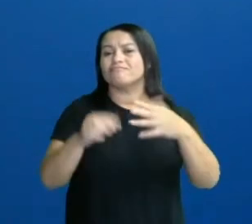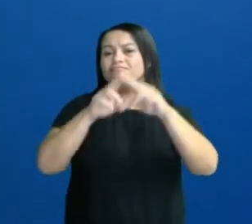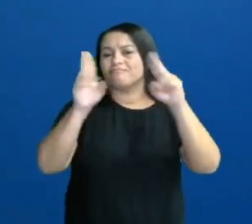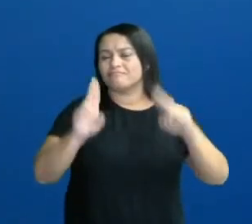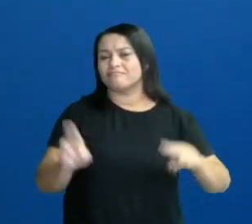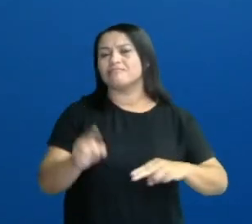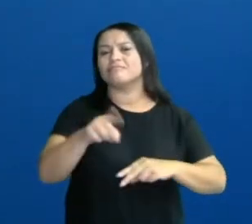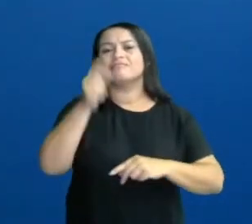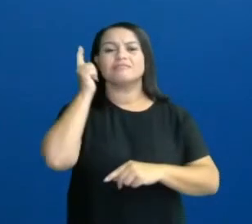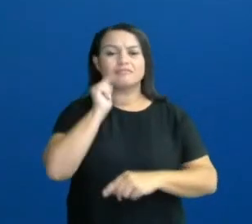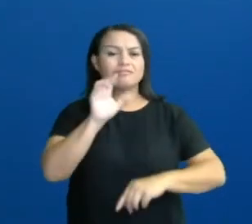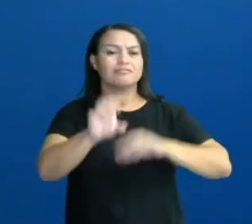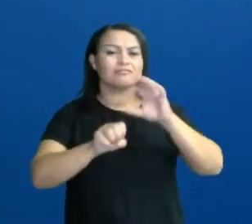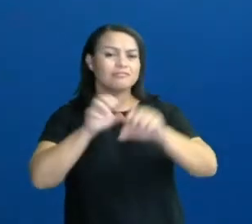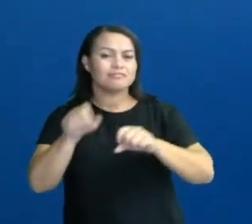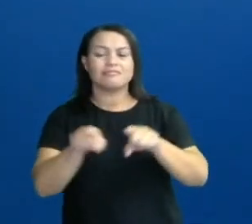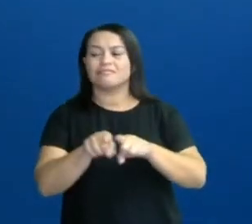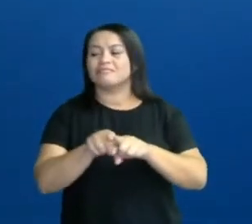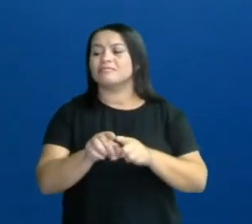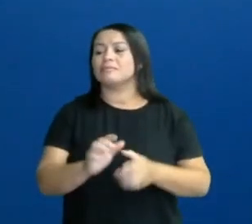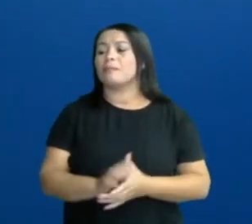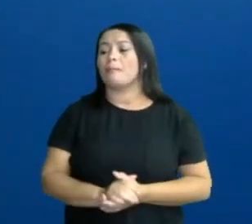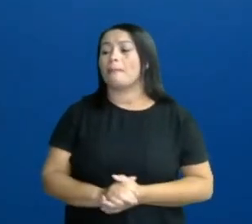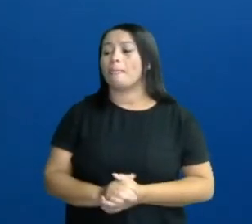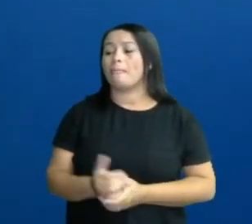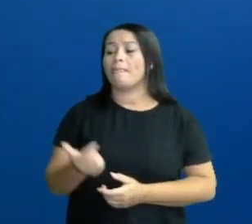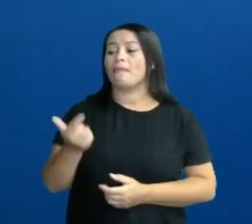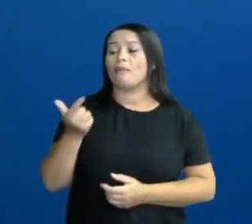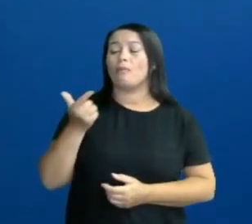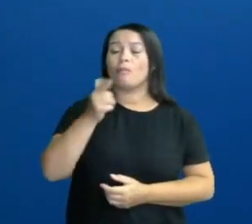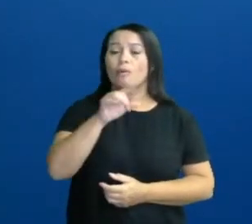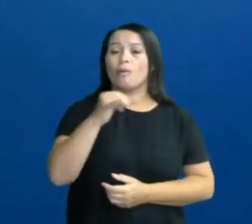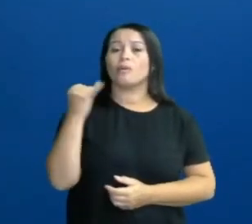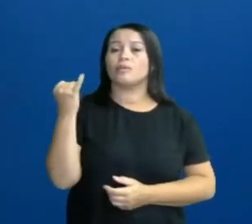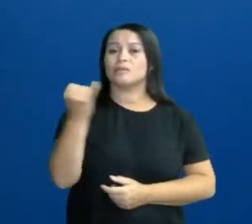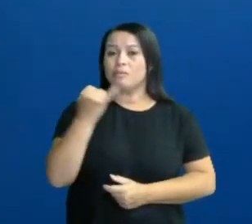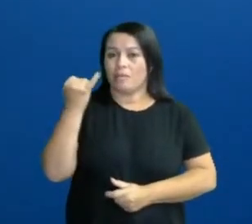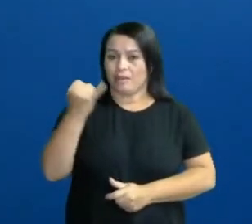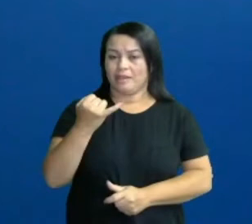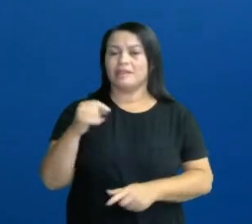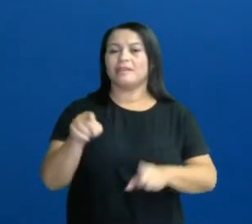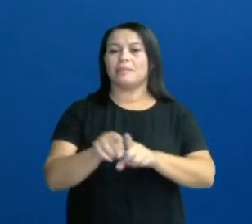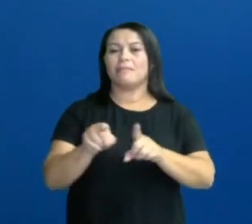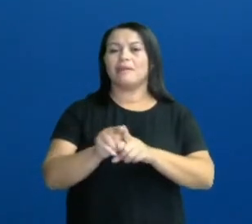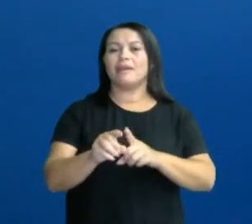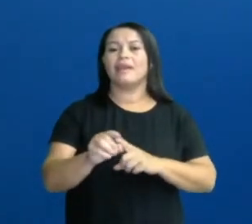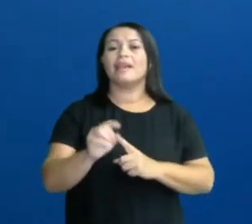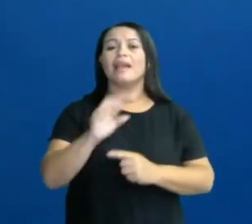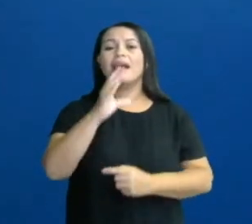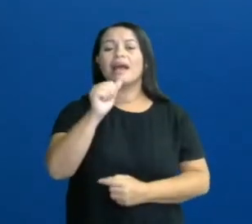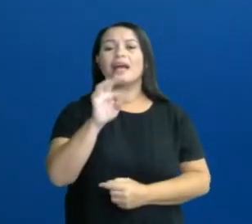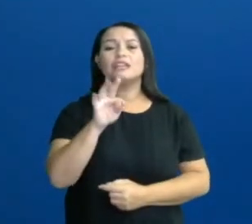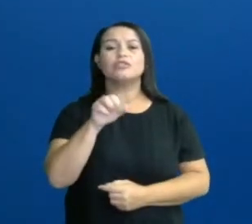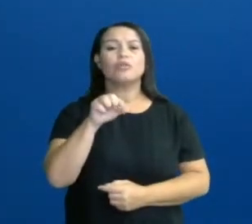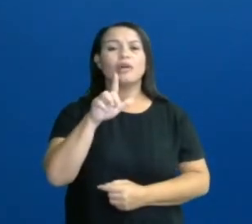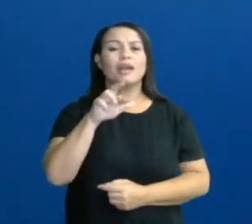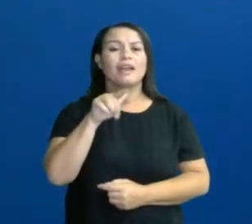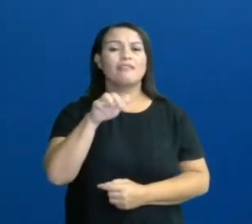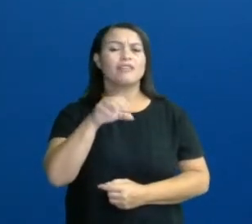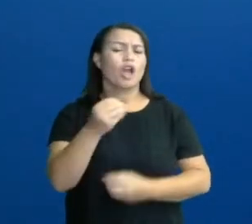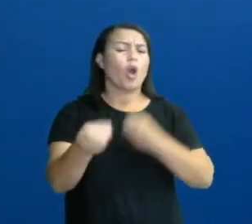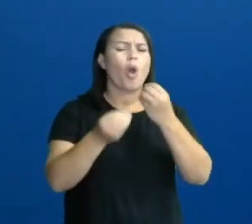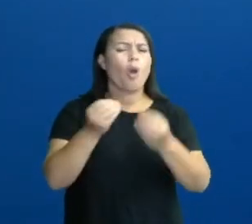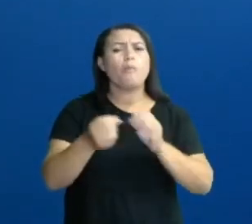né, retirar desse mapa, extrair desse mapa, tá bom? Uma outra coisa importante da cartografia é a representação do relevo. Como é que a gente pode